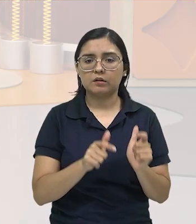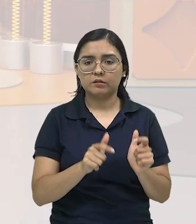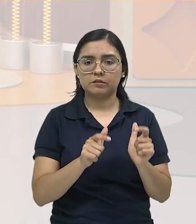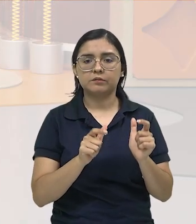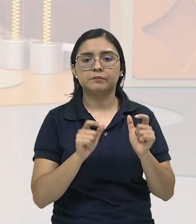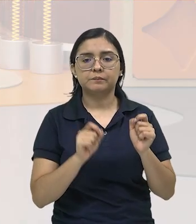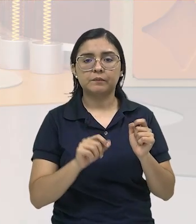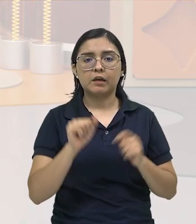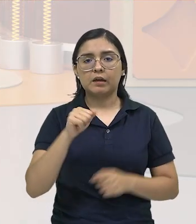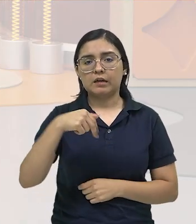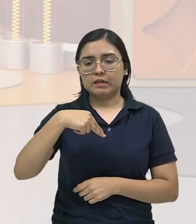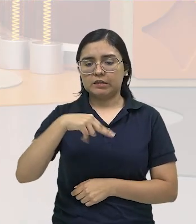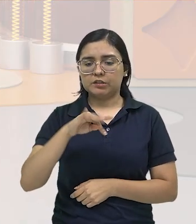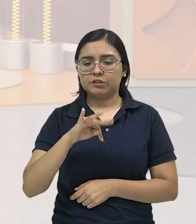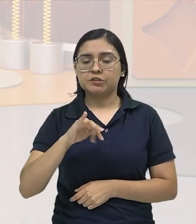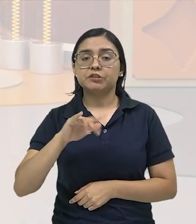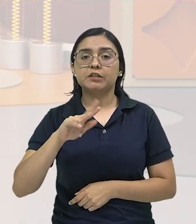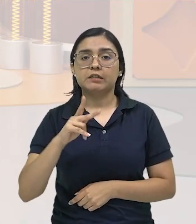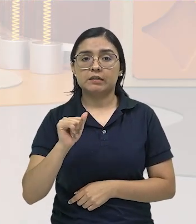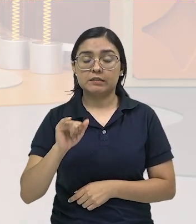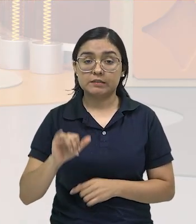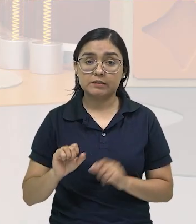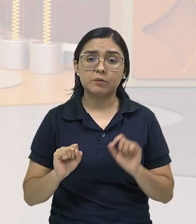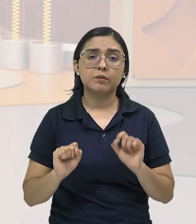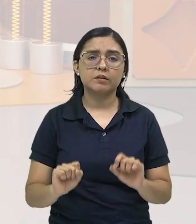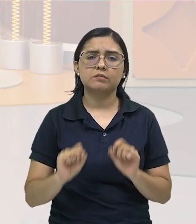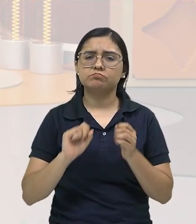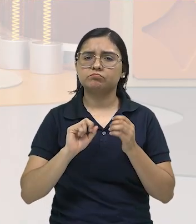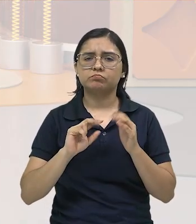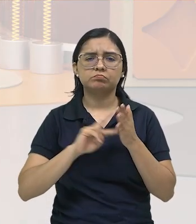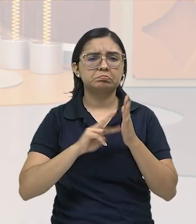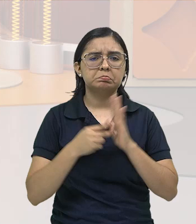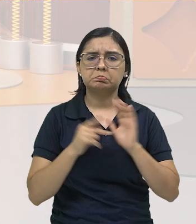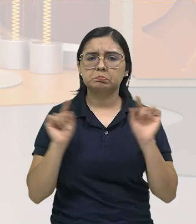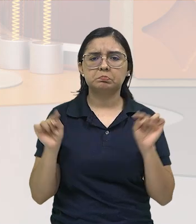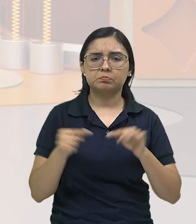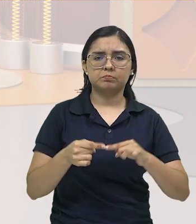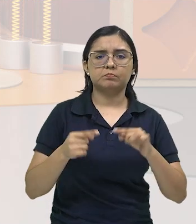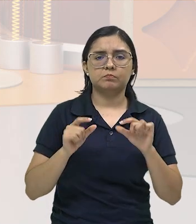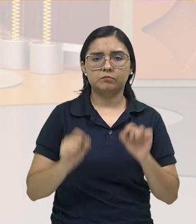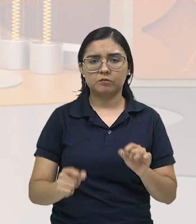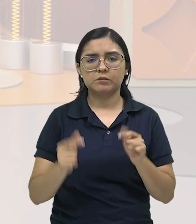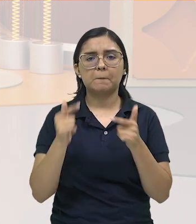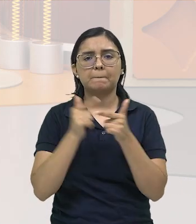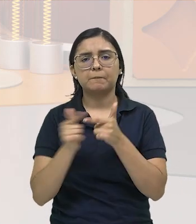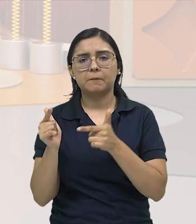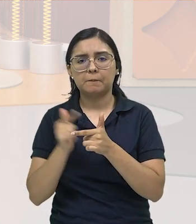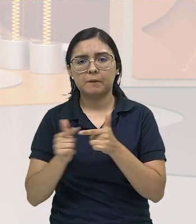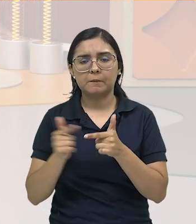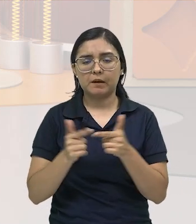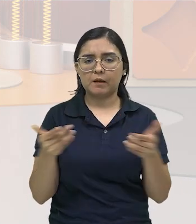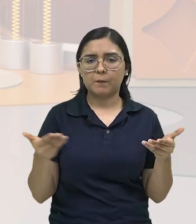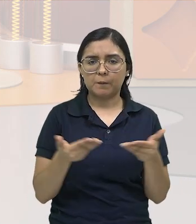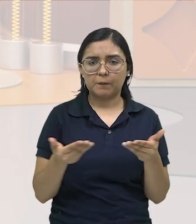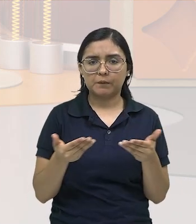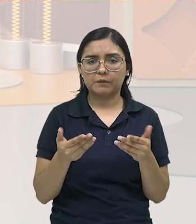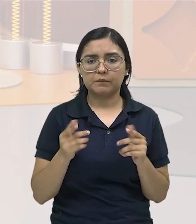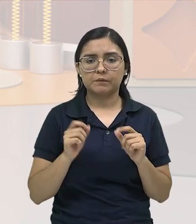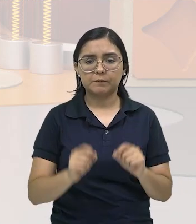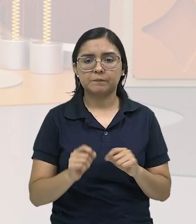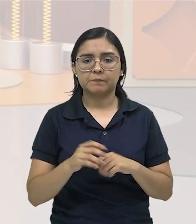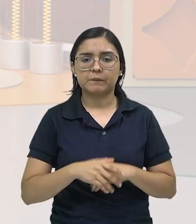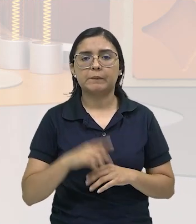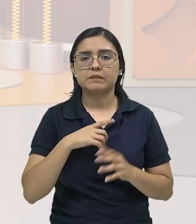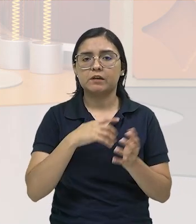de Antilhas. Mas qual é a grande sacada? O que isso tudo tem a ver com esse problema gerado agora aqui para essa